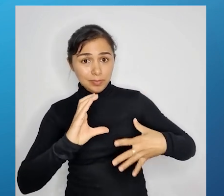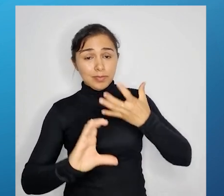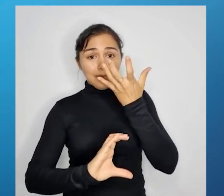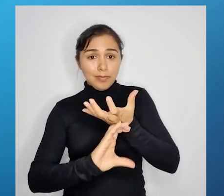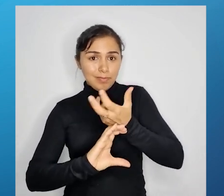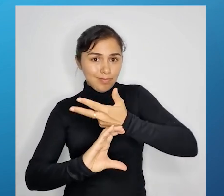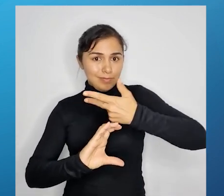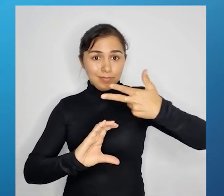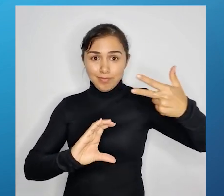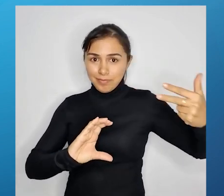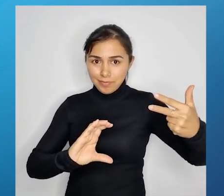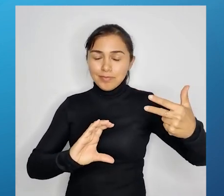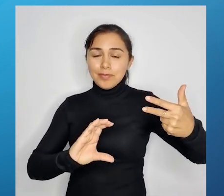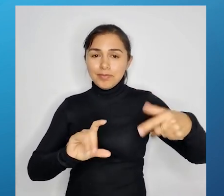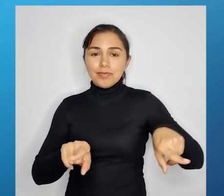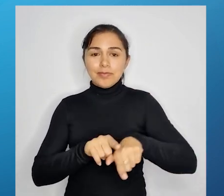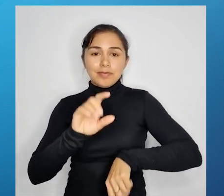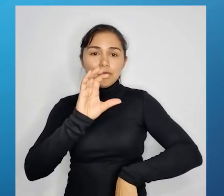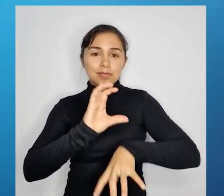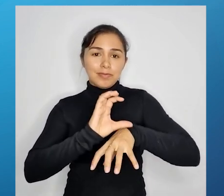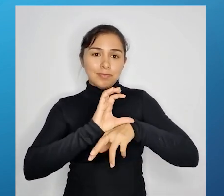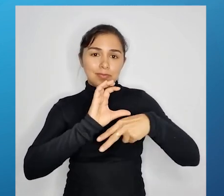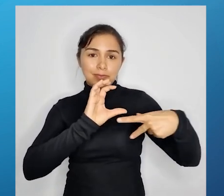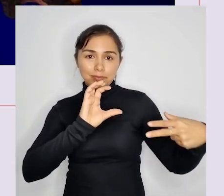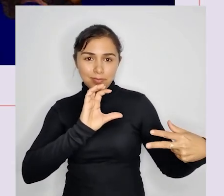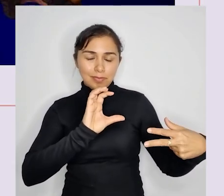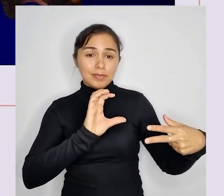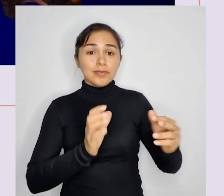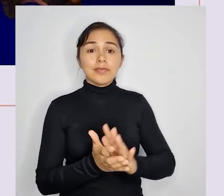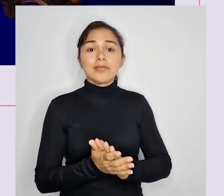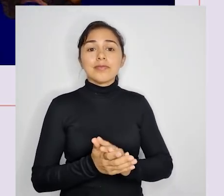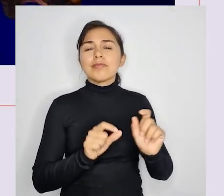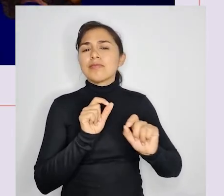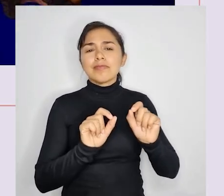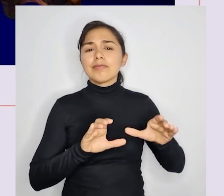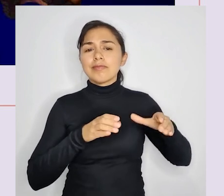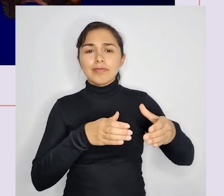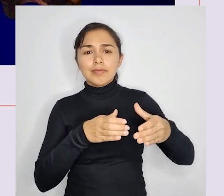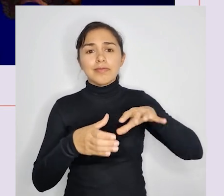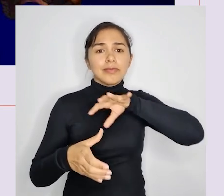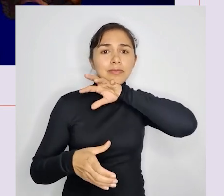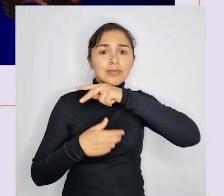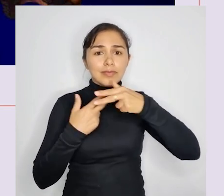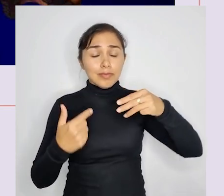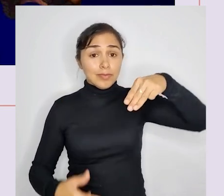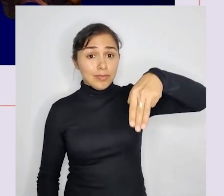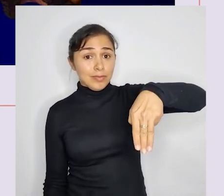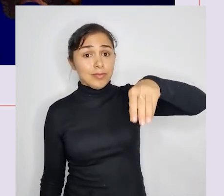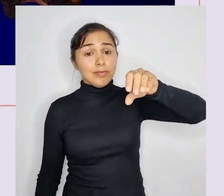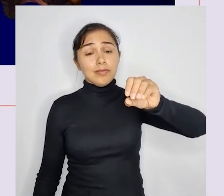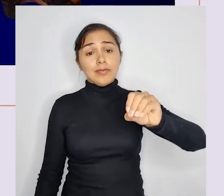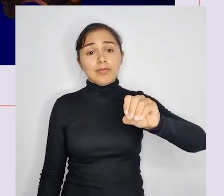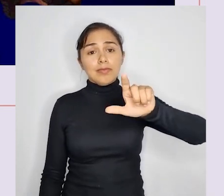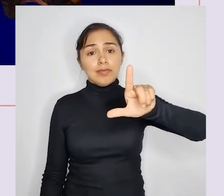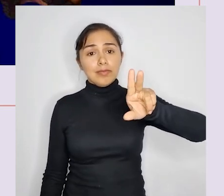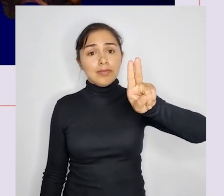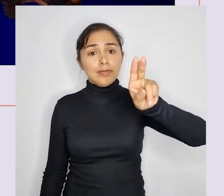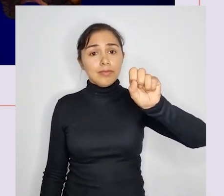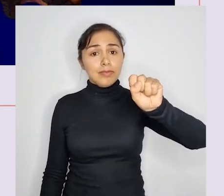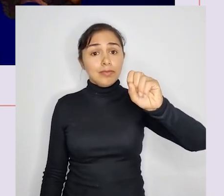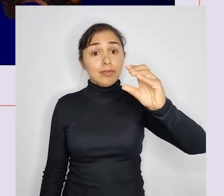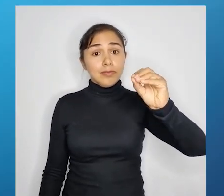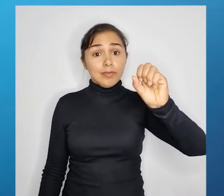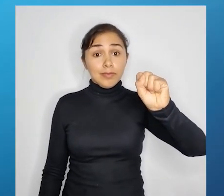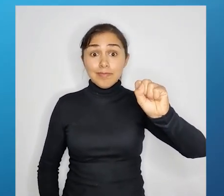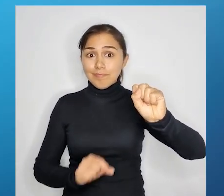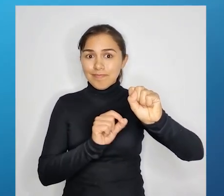característica à flora e, nesse caso, à fauna específica. Quem são os moluscos? Eles são assim chamados devido à